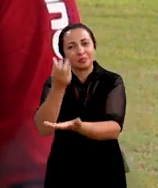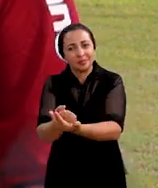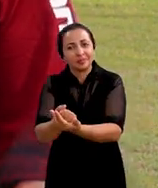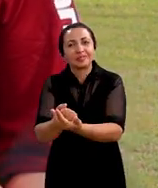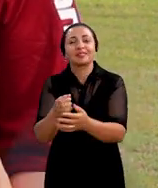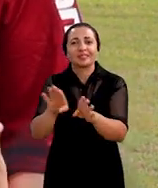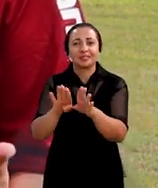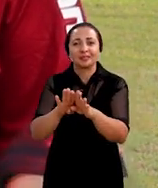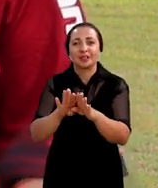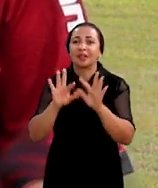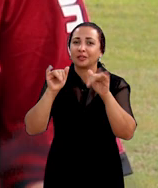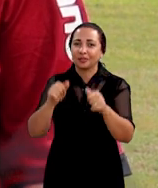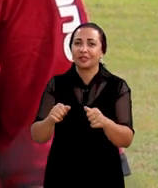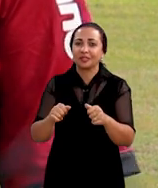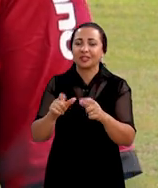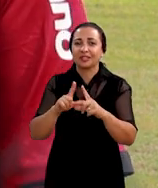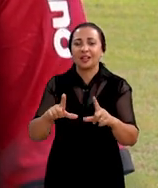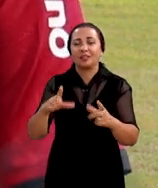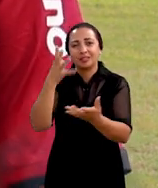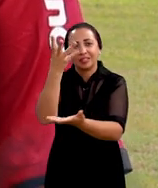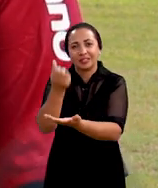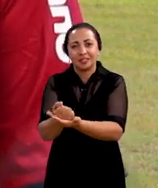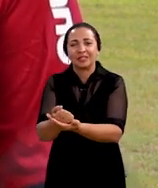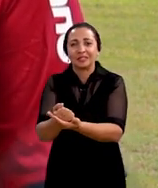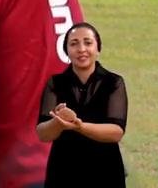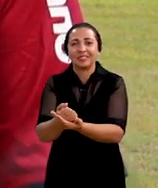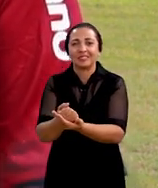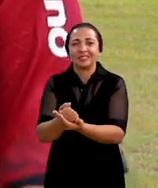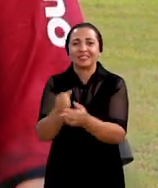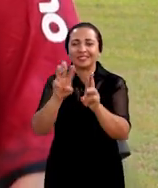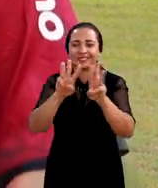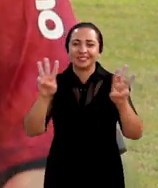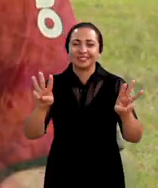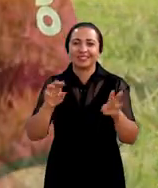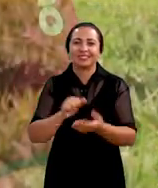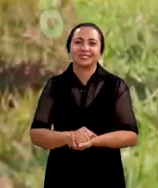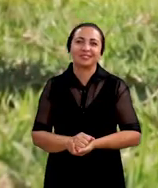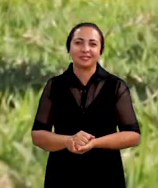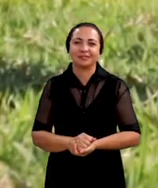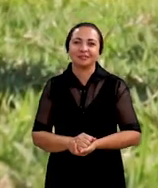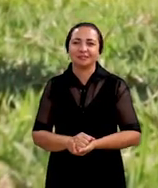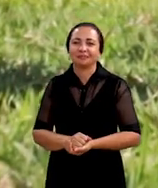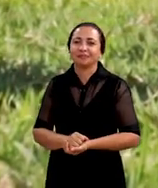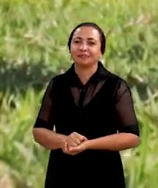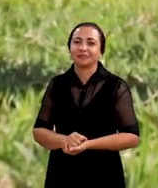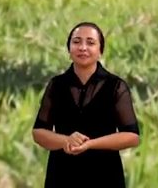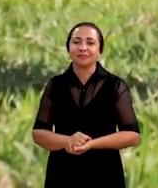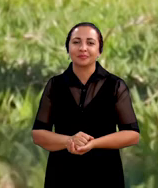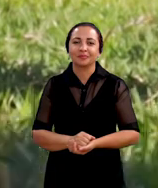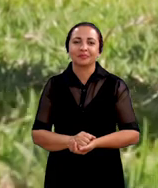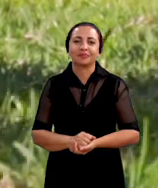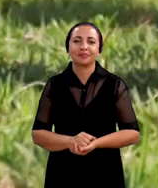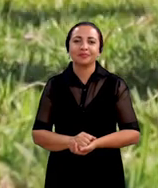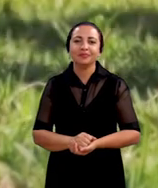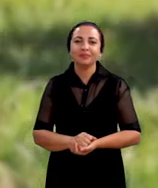pode baixar, tem uma matéria e no finalzinho tem um download. Tem um site para fazer o download.